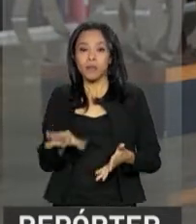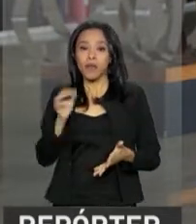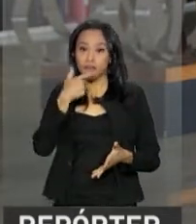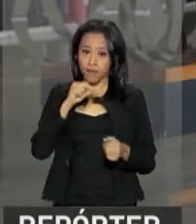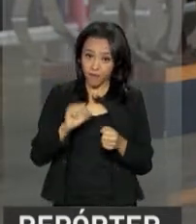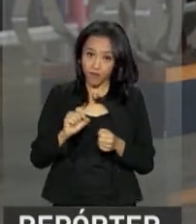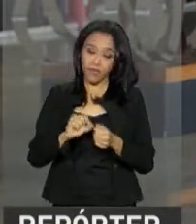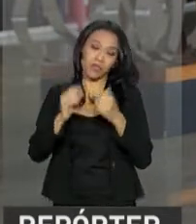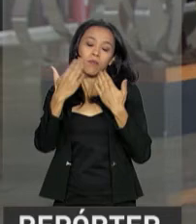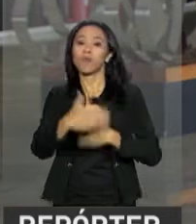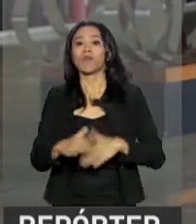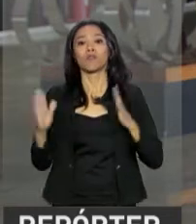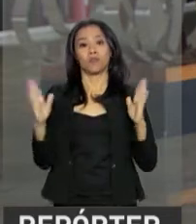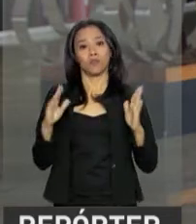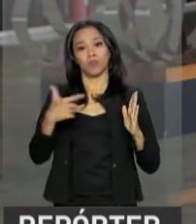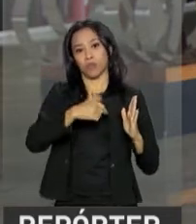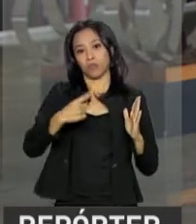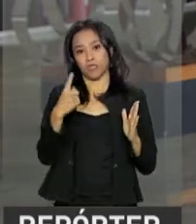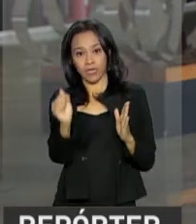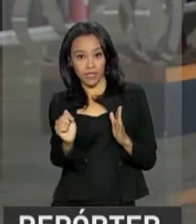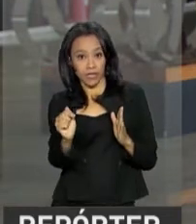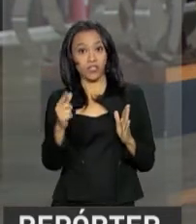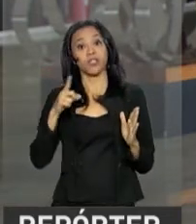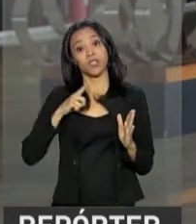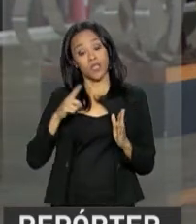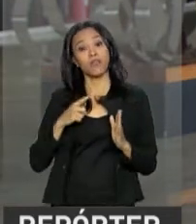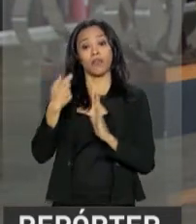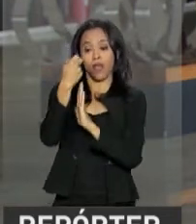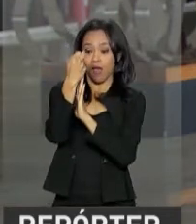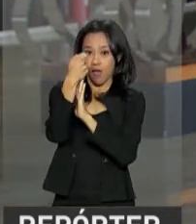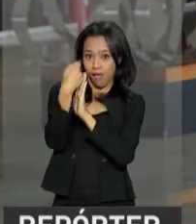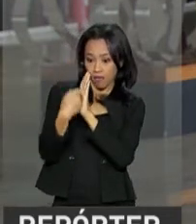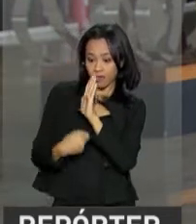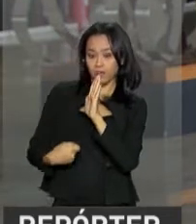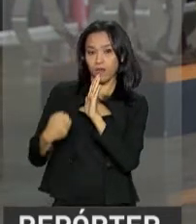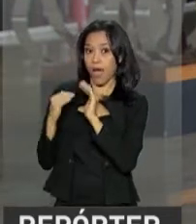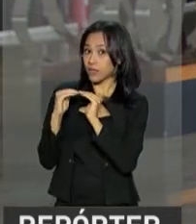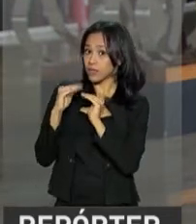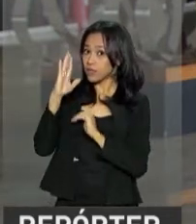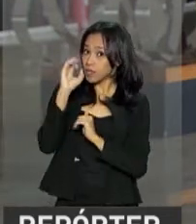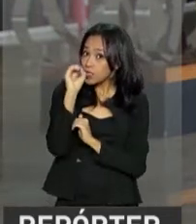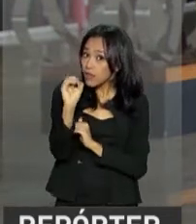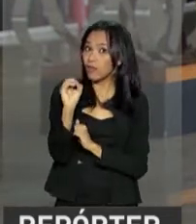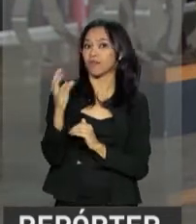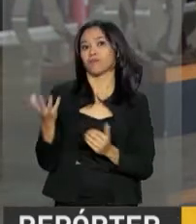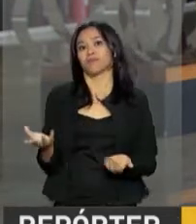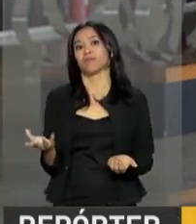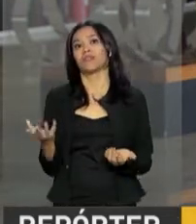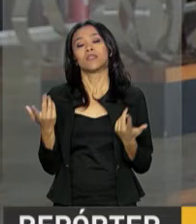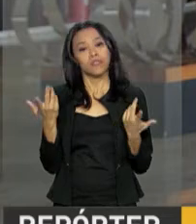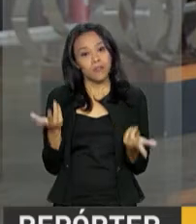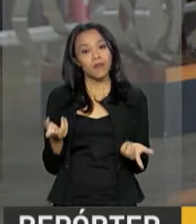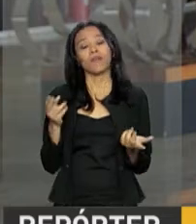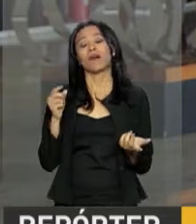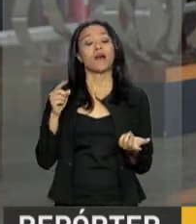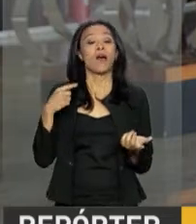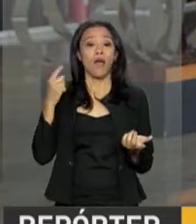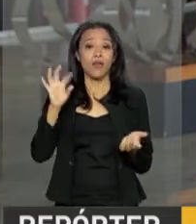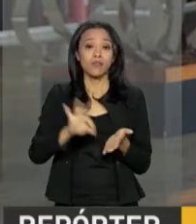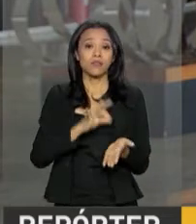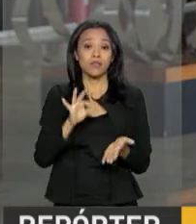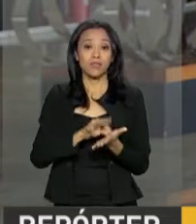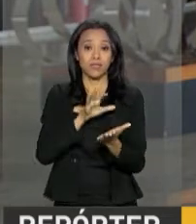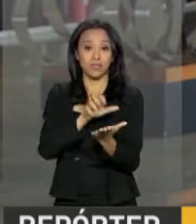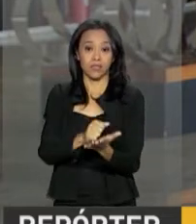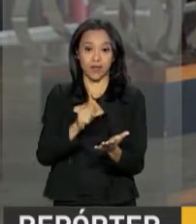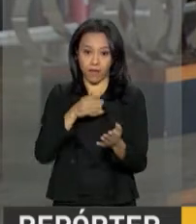em 2017 e tirou a nota da redação acima de zero a inscrição é feita exclusivamente pela página